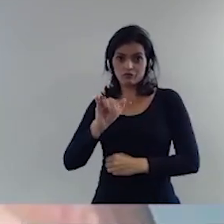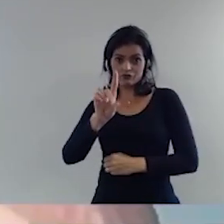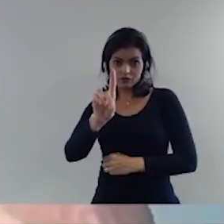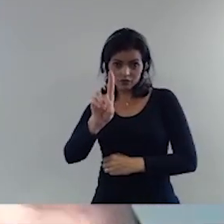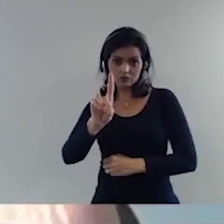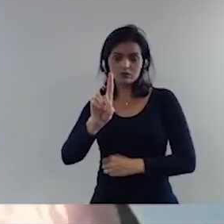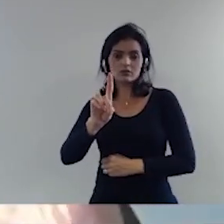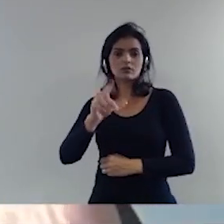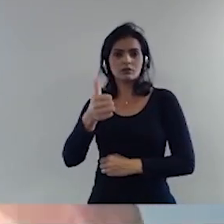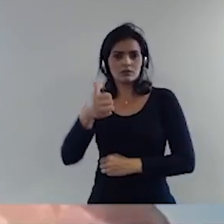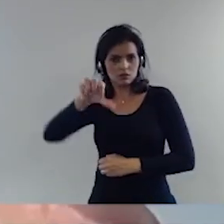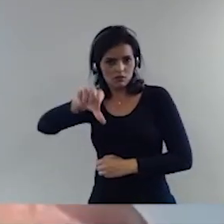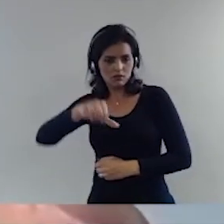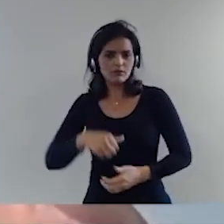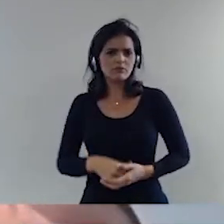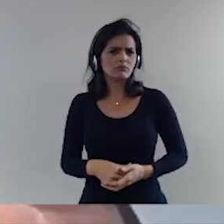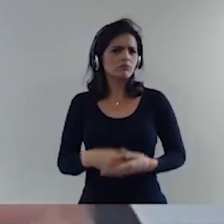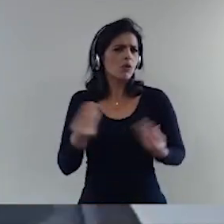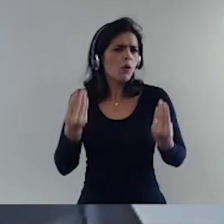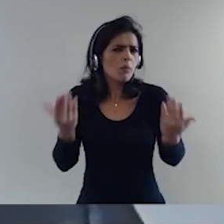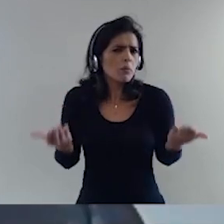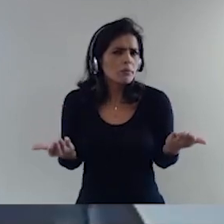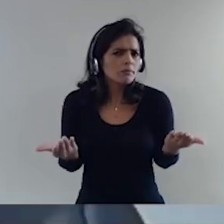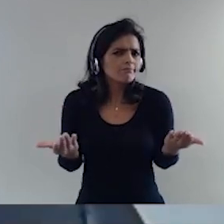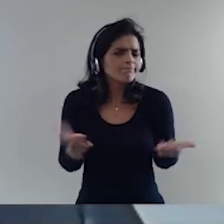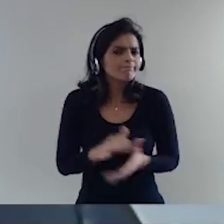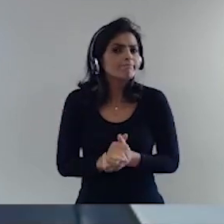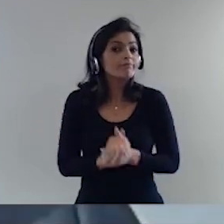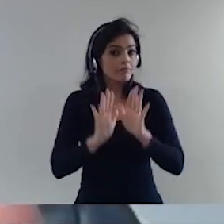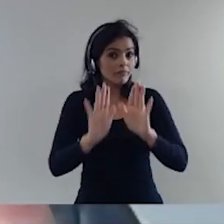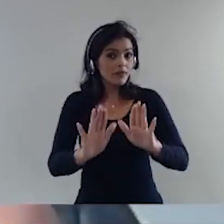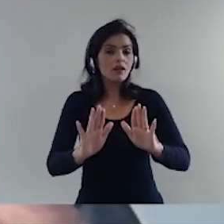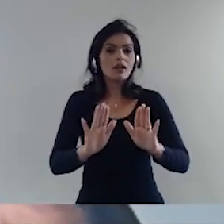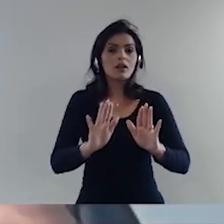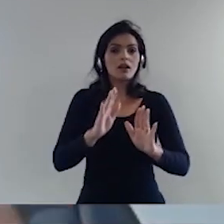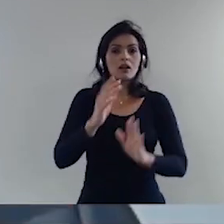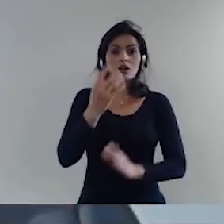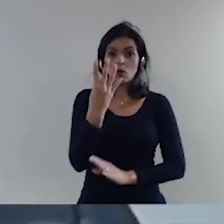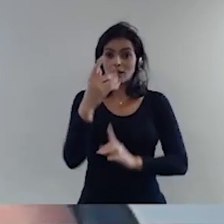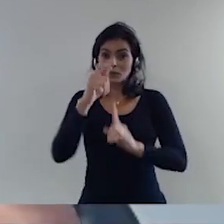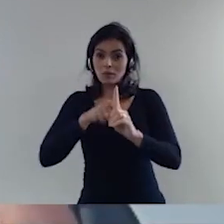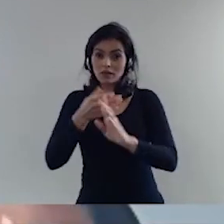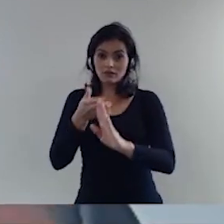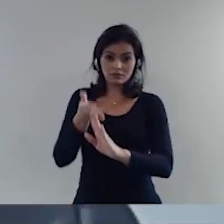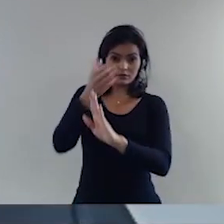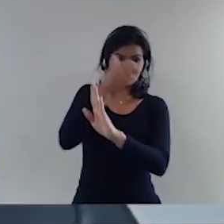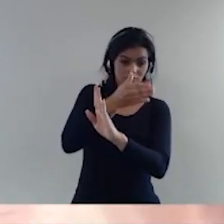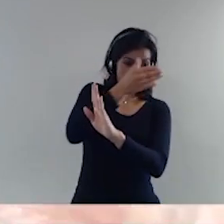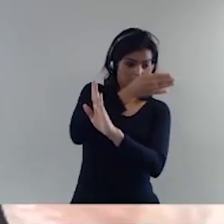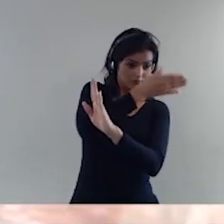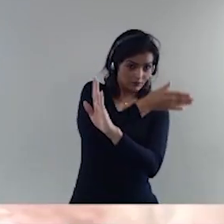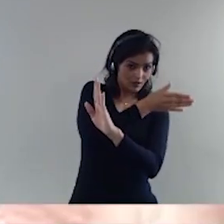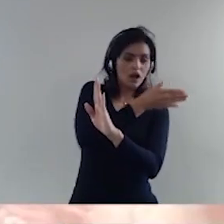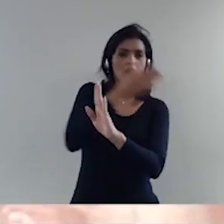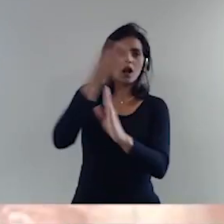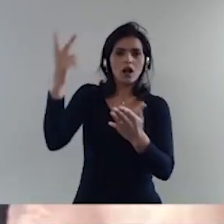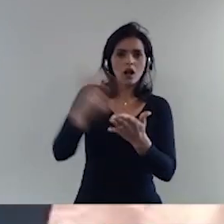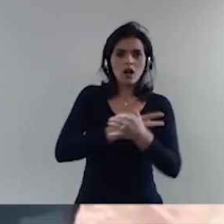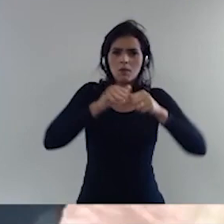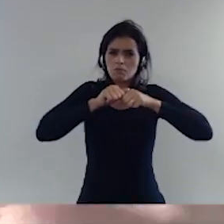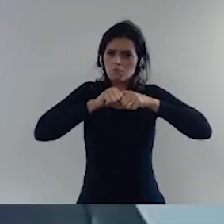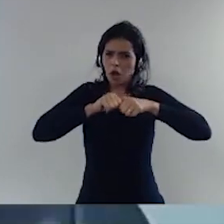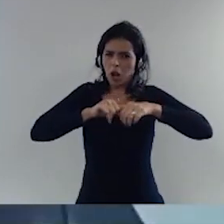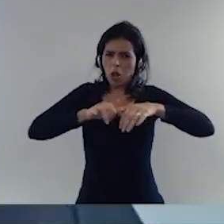gente está vivendo. Em que sentido? Há coisa de 4 meses atrás, um pouco mais, chegou essa pandemia